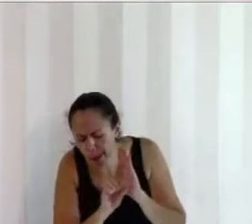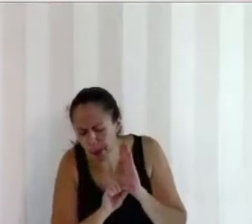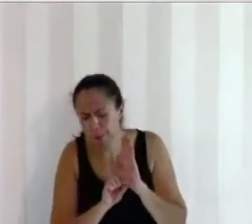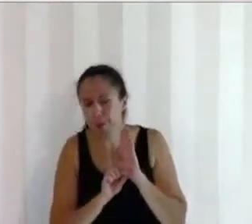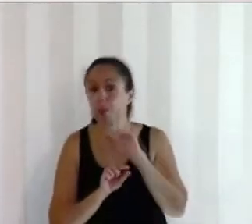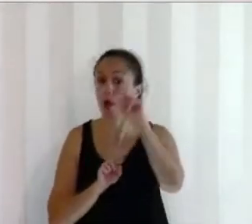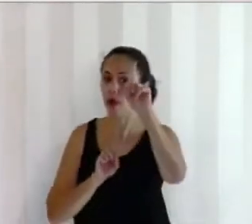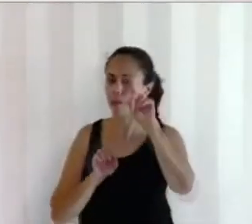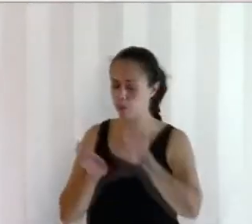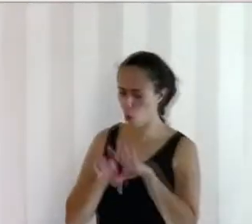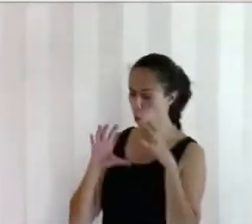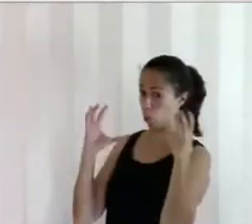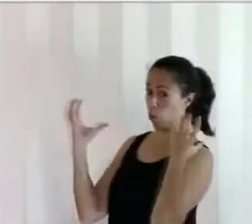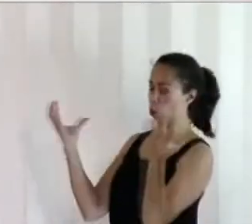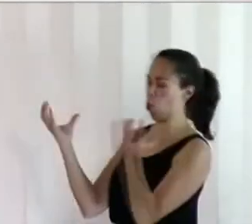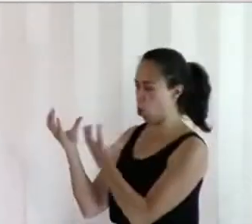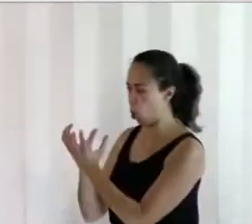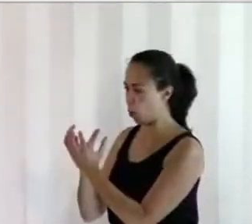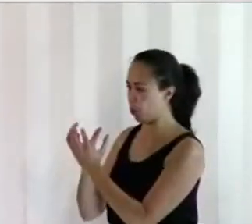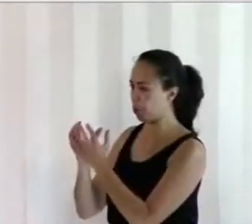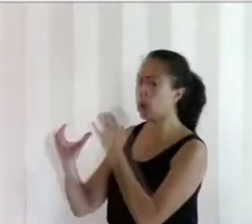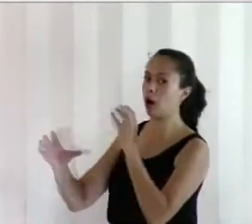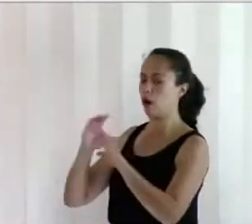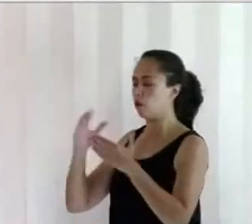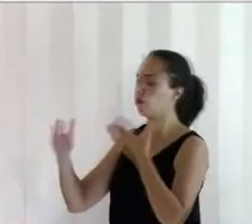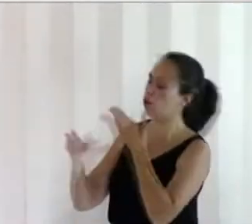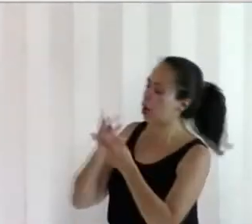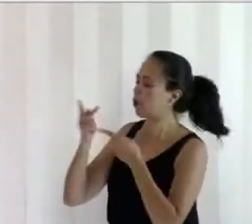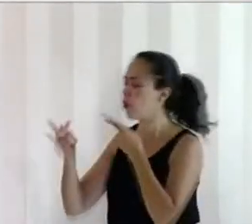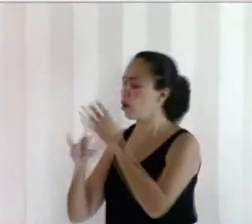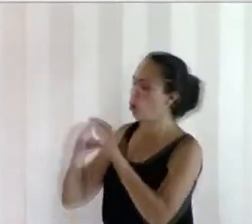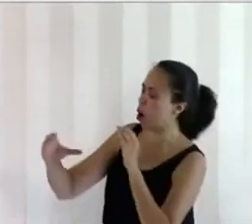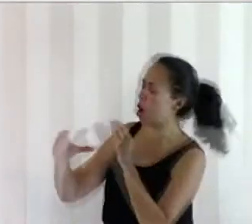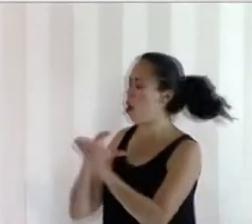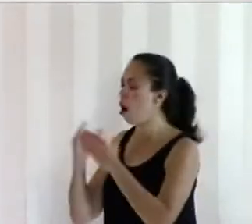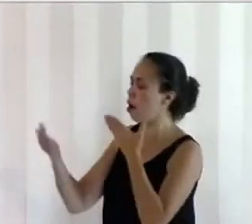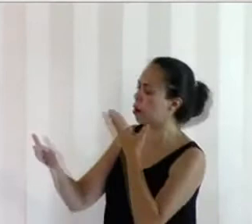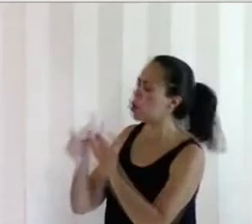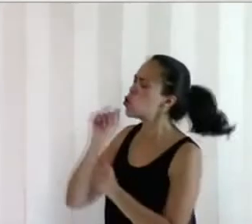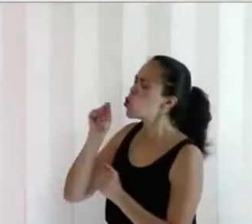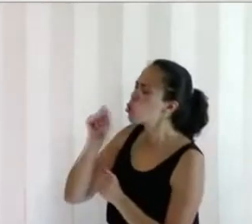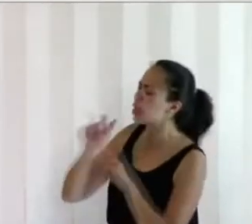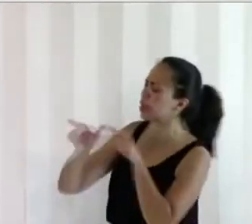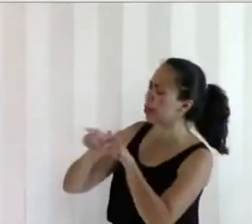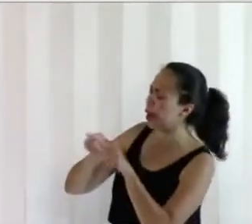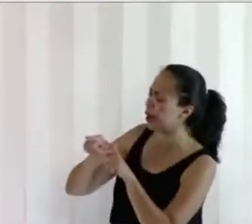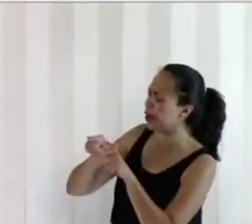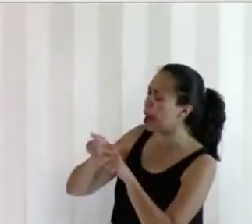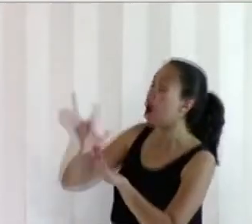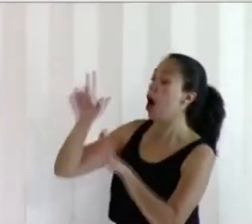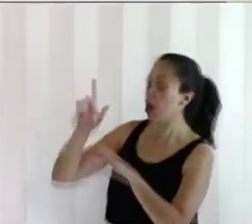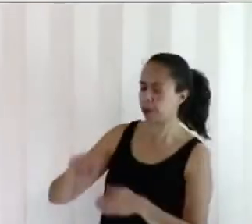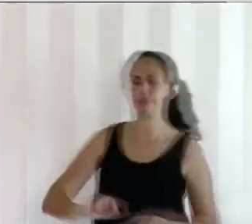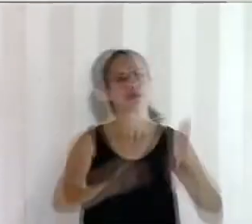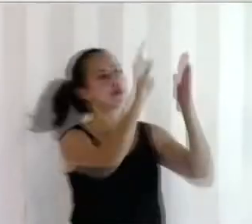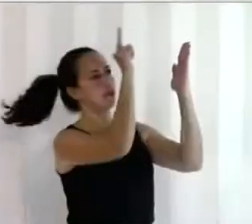concílio e discute numa lista de atividades. O que é trabalho e o que não é trabalho. O que é carga e o que não